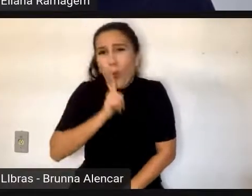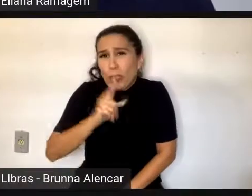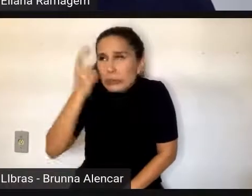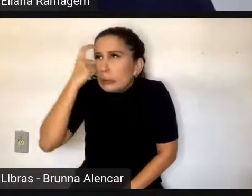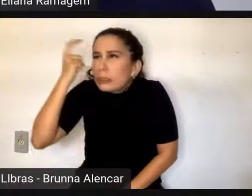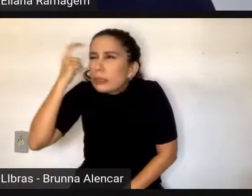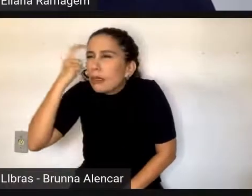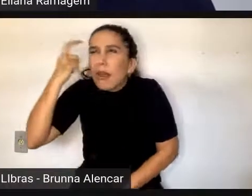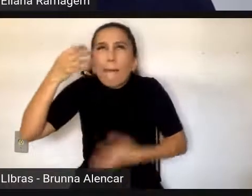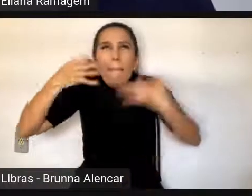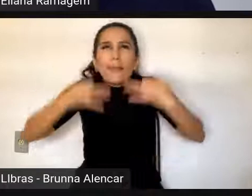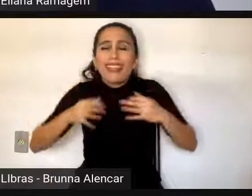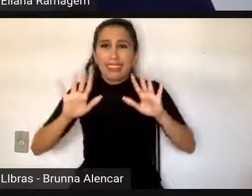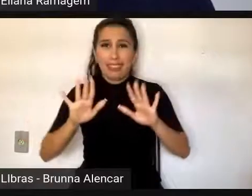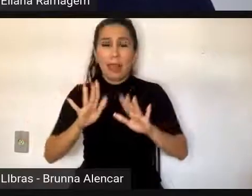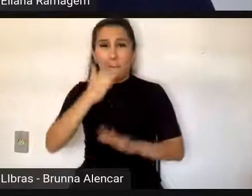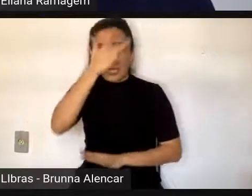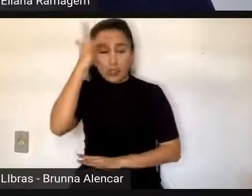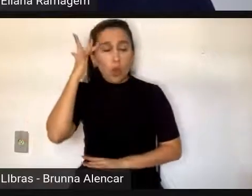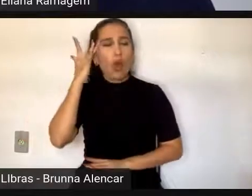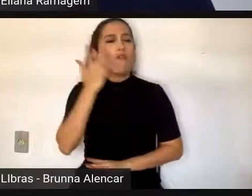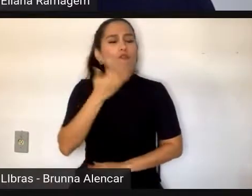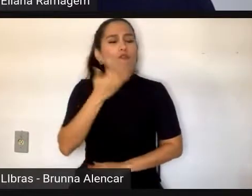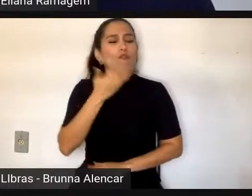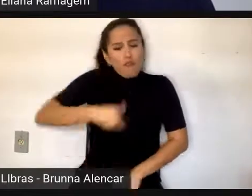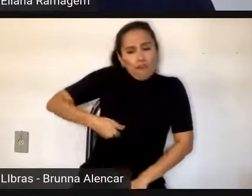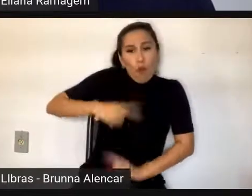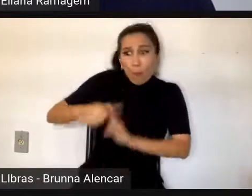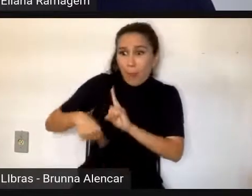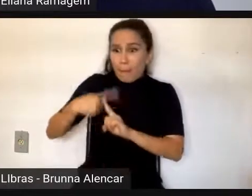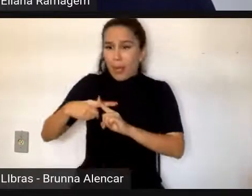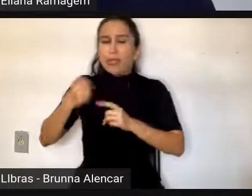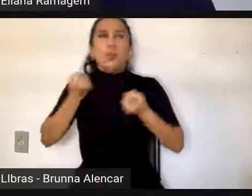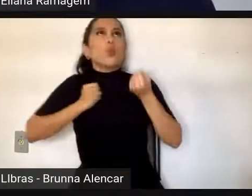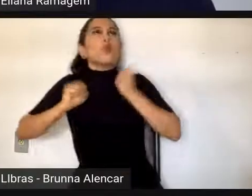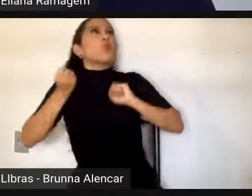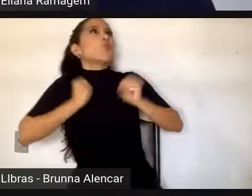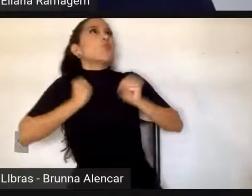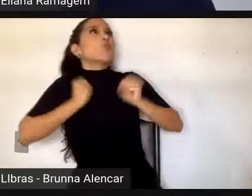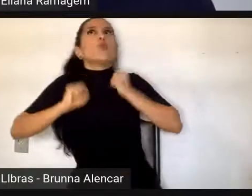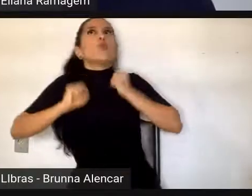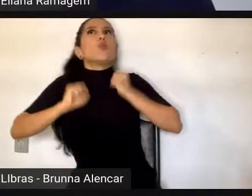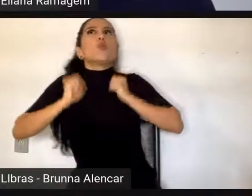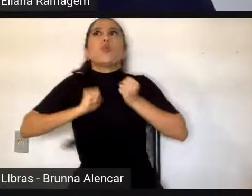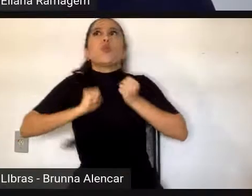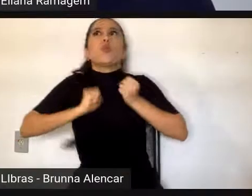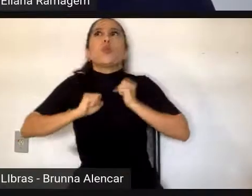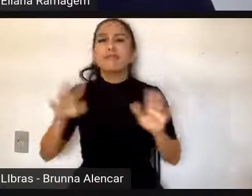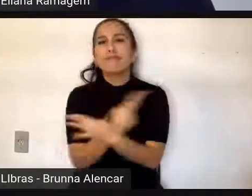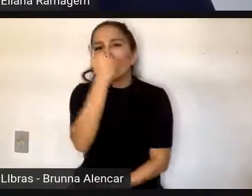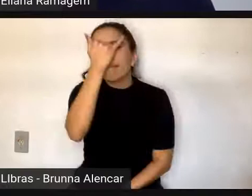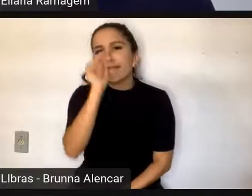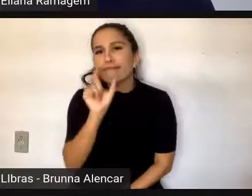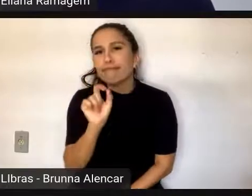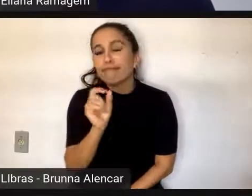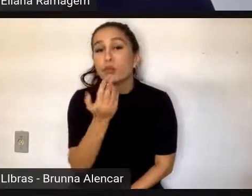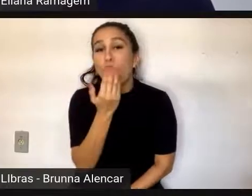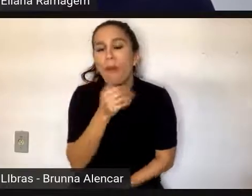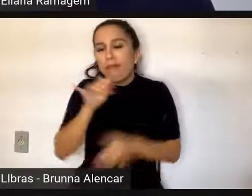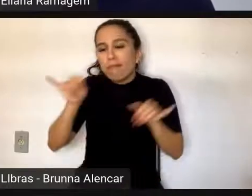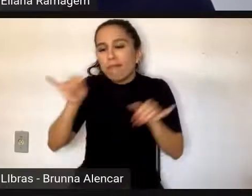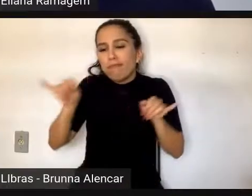fome com ansiedade, a tendência de eu ir comer uma besteira é maior ainda, né? Então, tendo